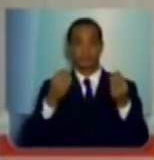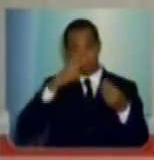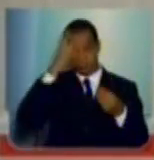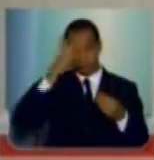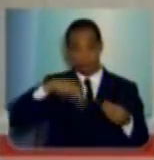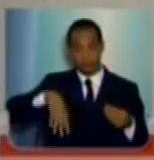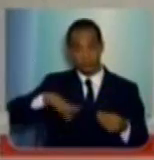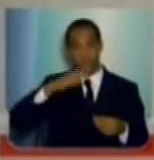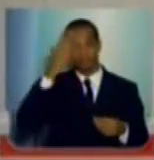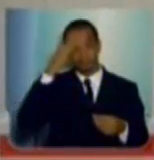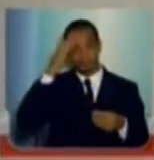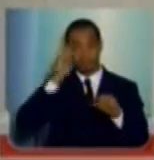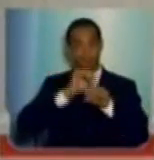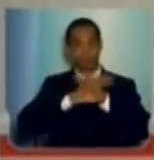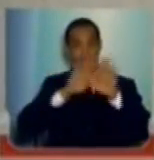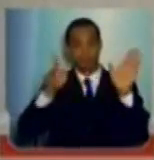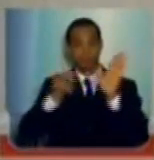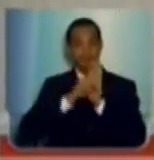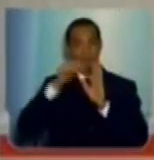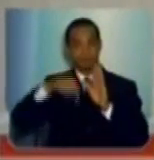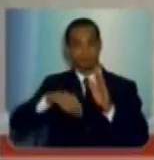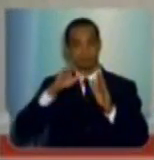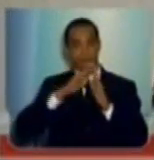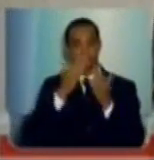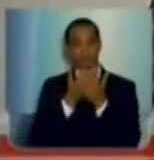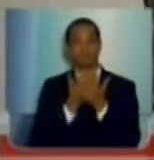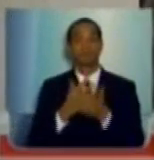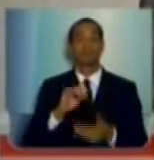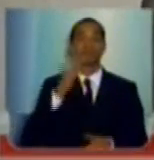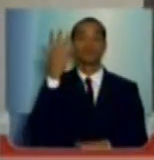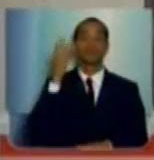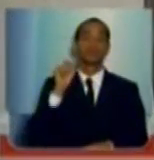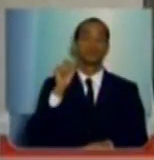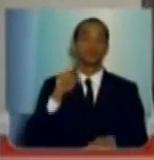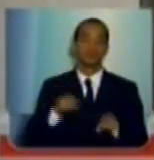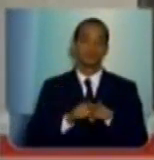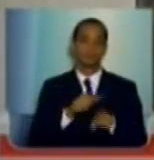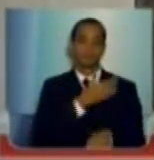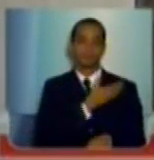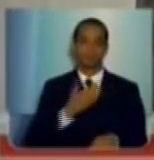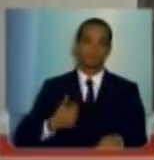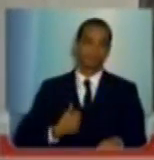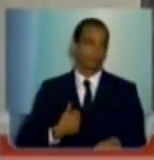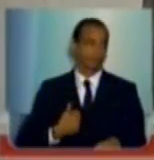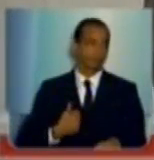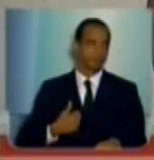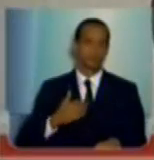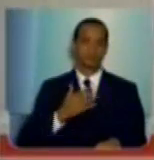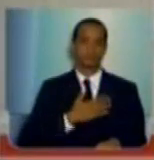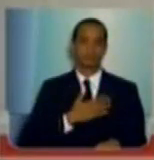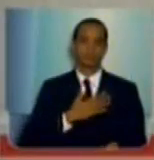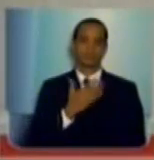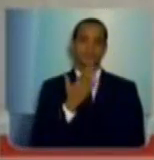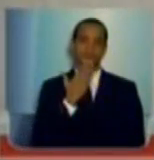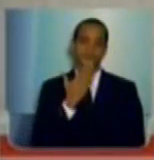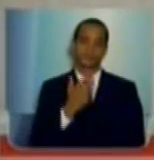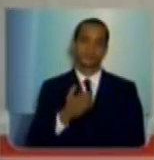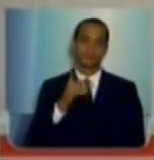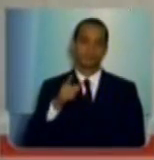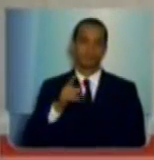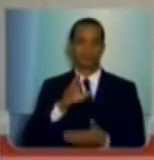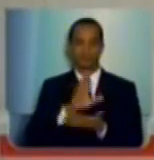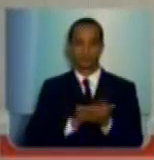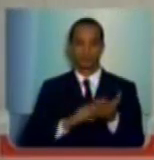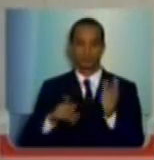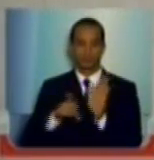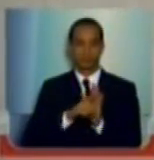está acontecendo nas escolas da Cidade Tiradentes e também senhor presidente eu peço para que as cópias do